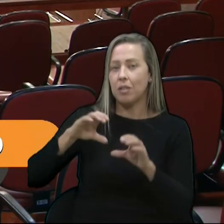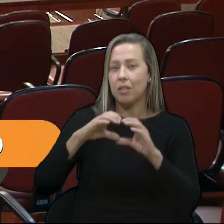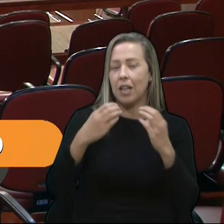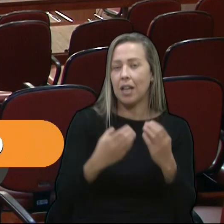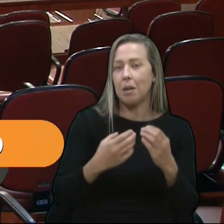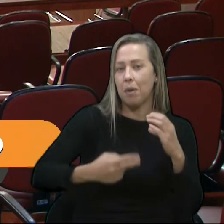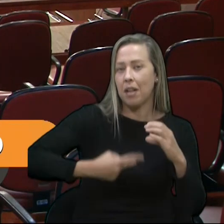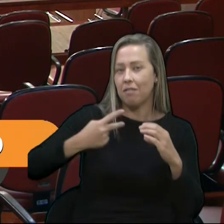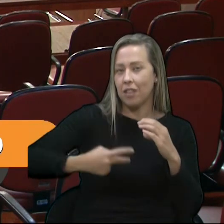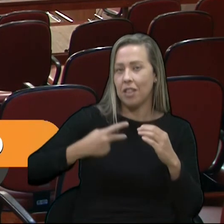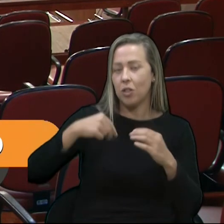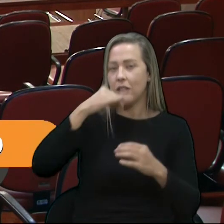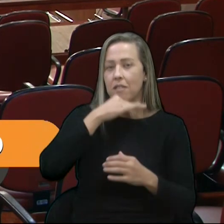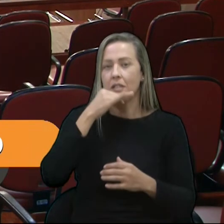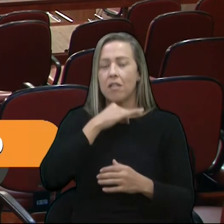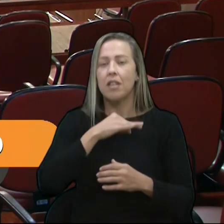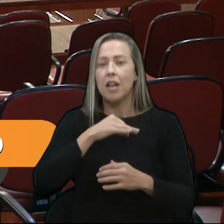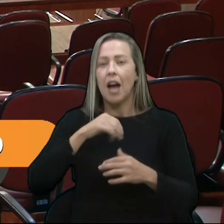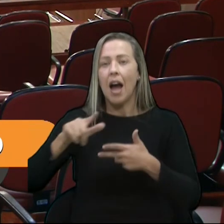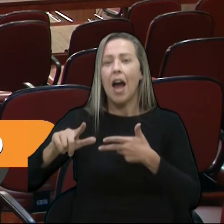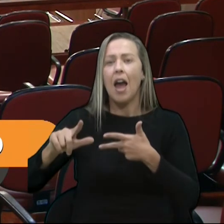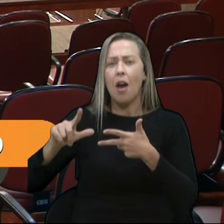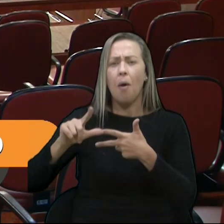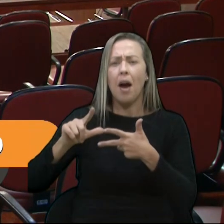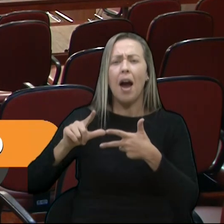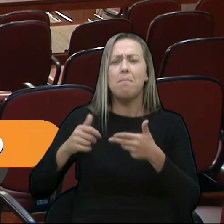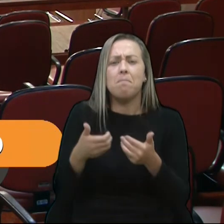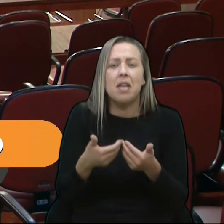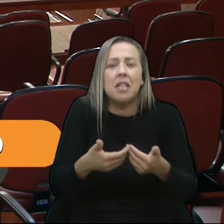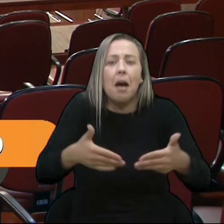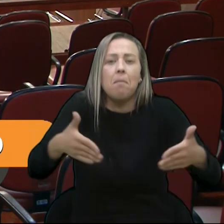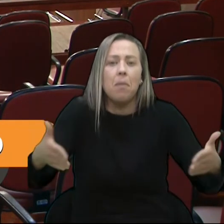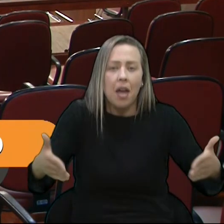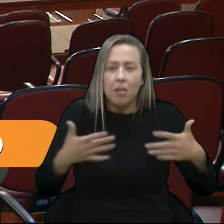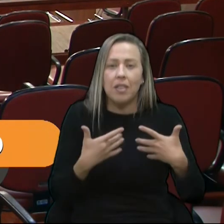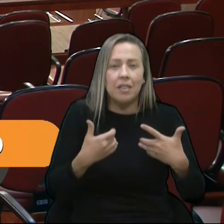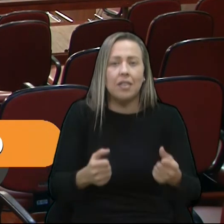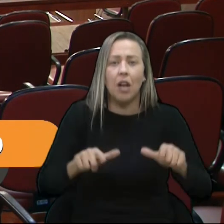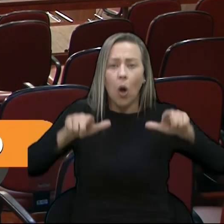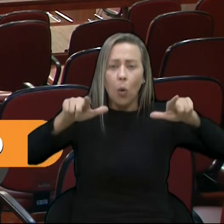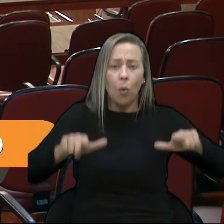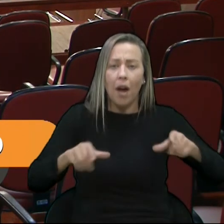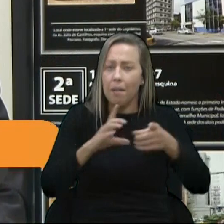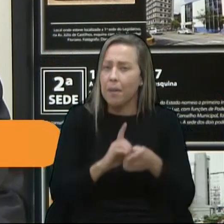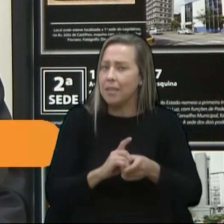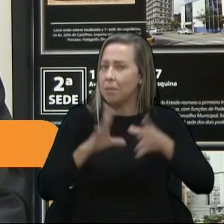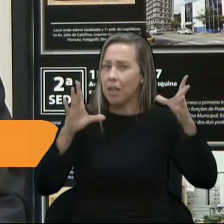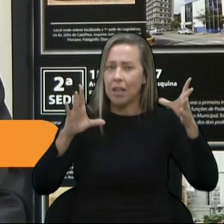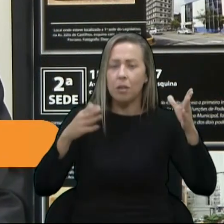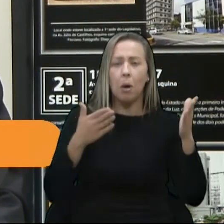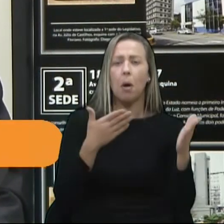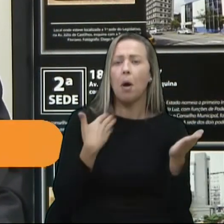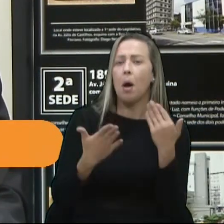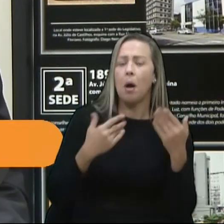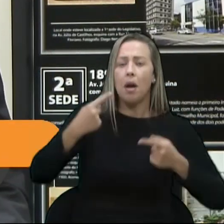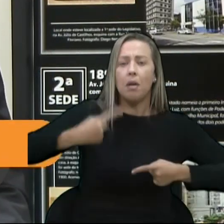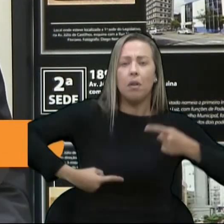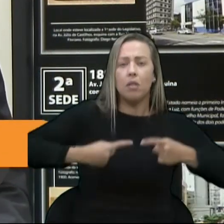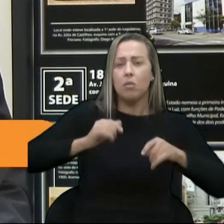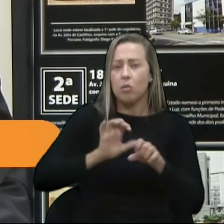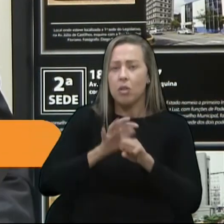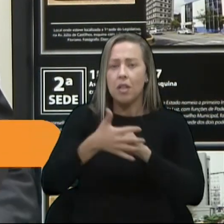Municipal de Caxias do Sul, o Legislativo que é o poder mais aberto. Então não há lugar mais democrático para se discutir a